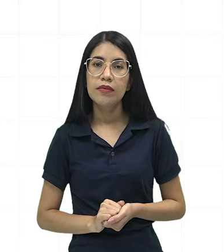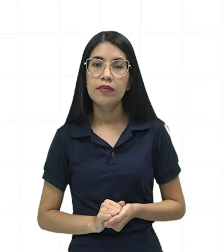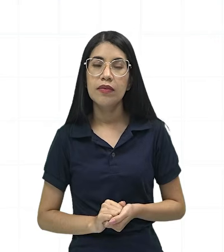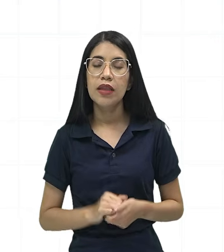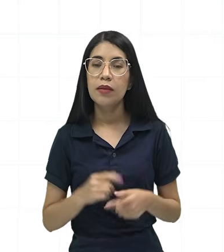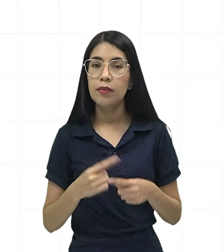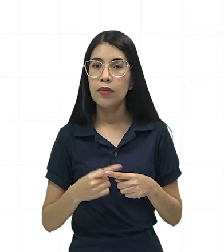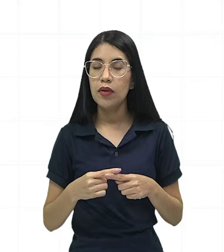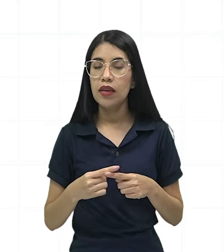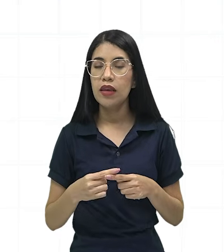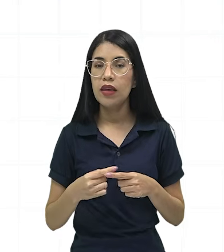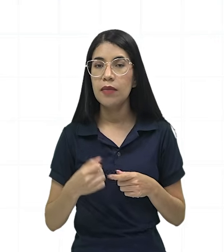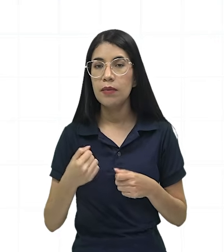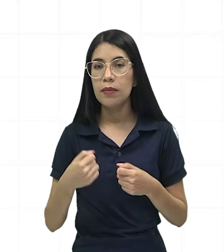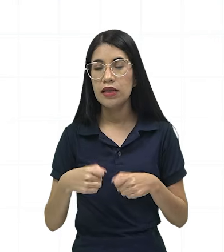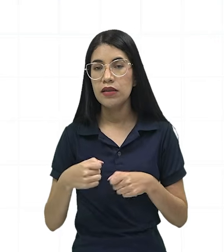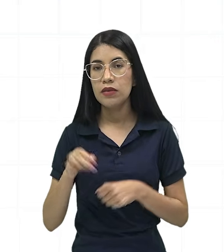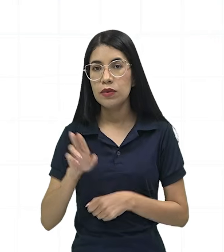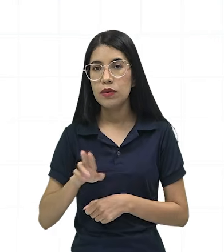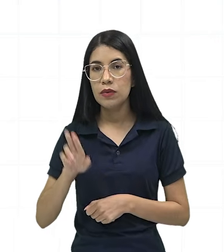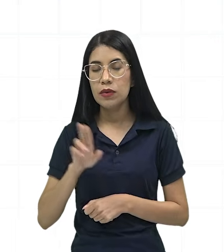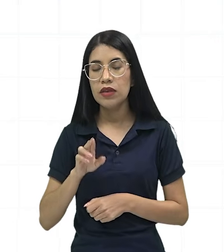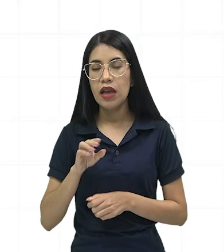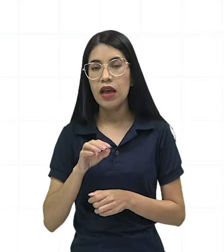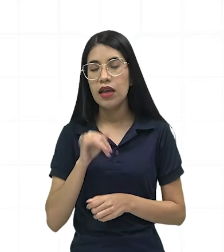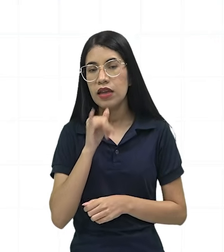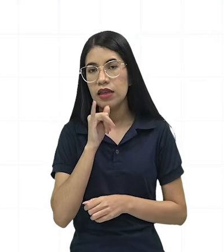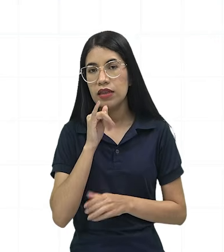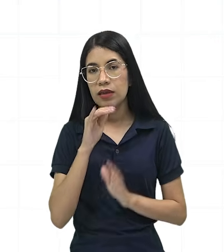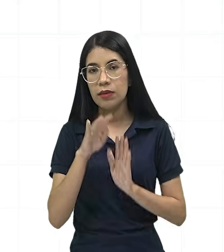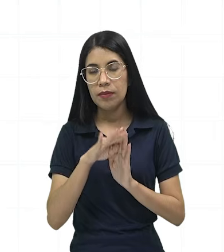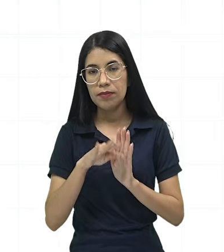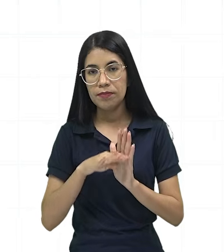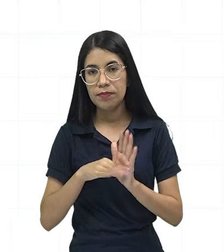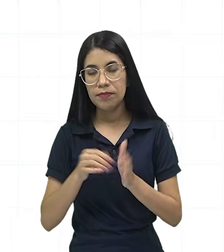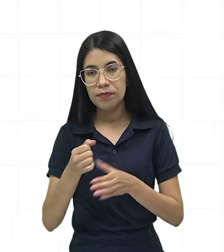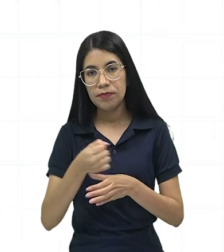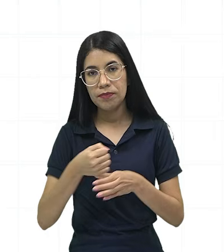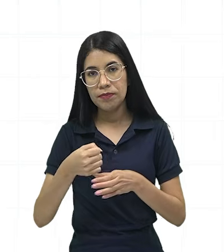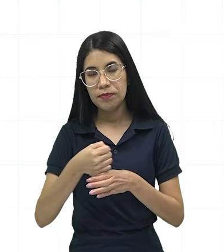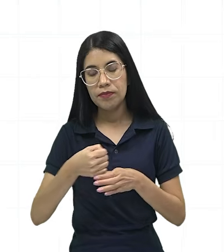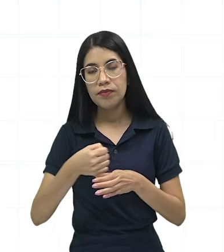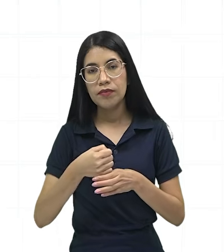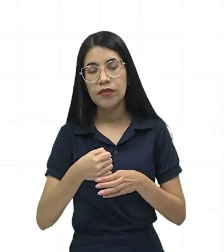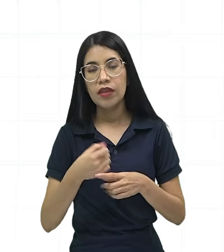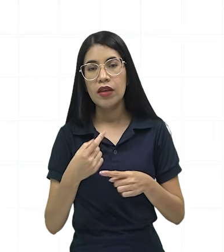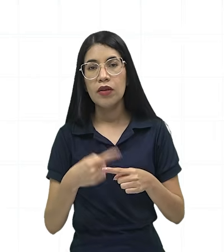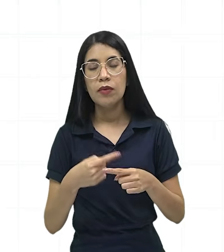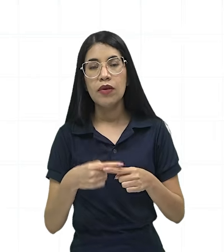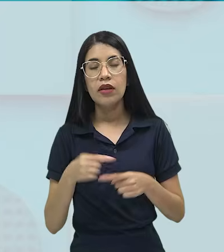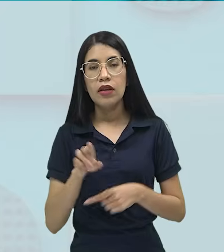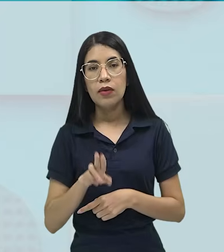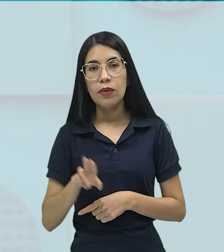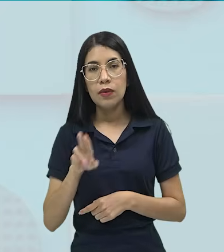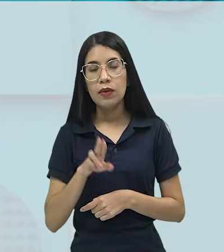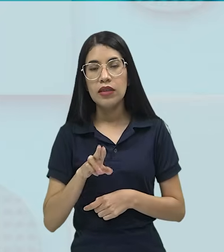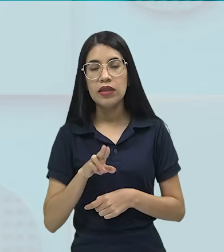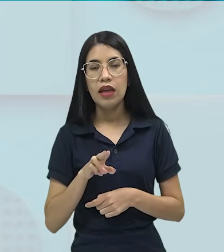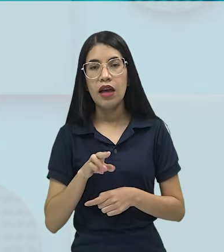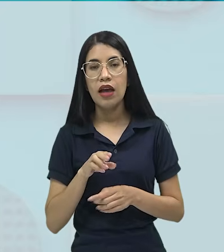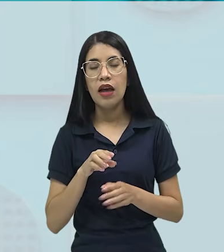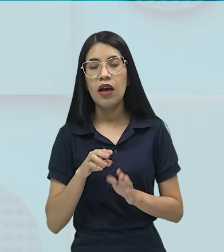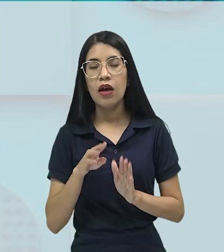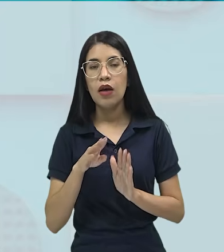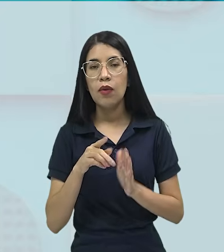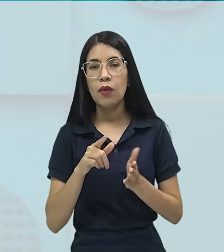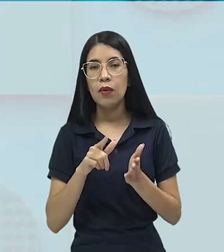quê? Para que utilizar uma receita culinária, né? Para que utilizar uma bula de